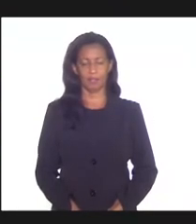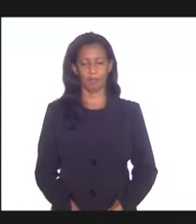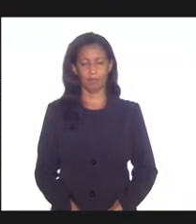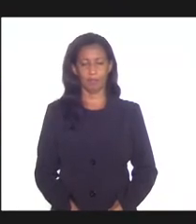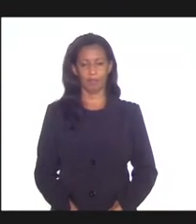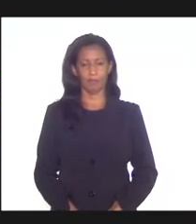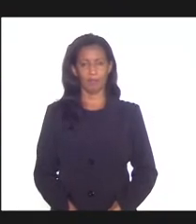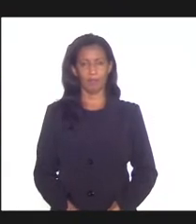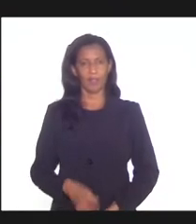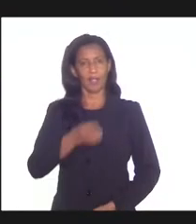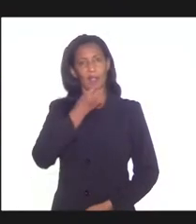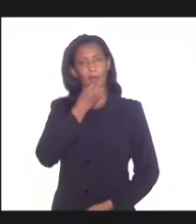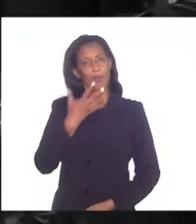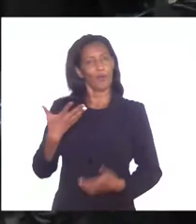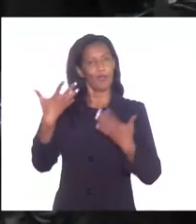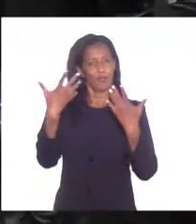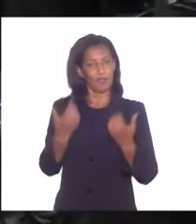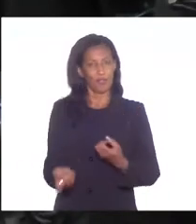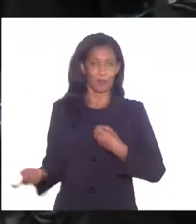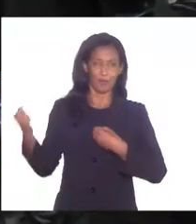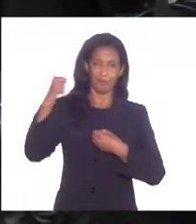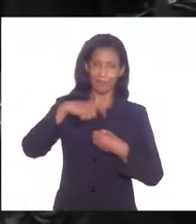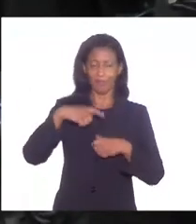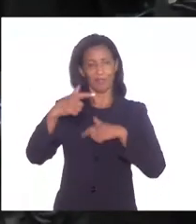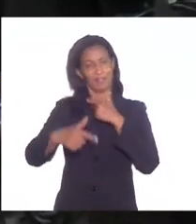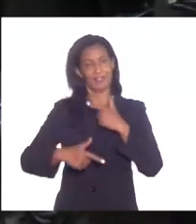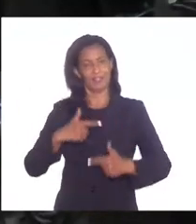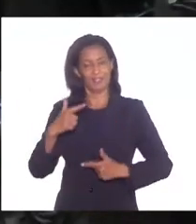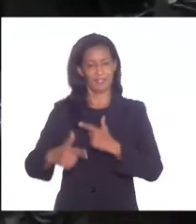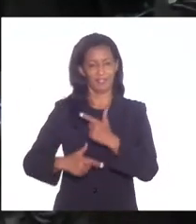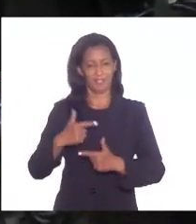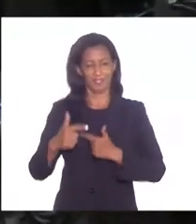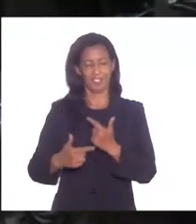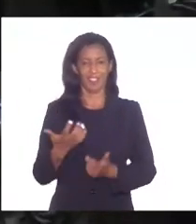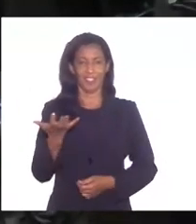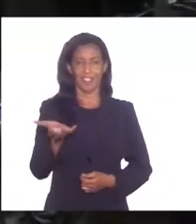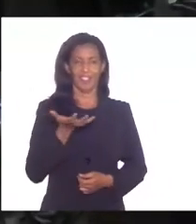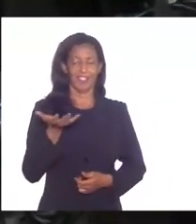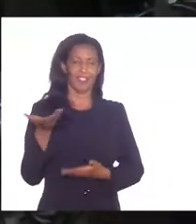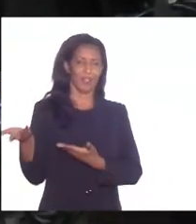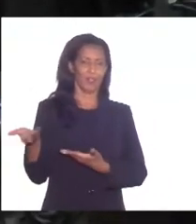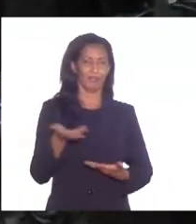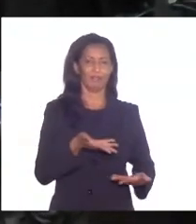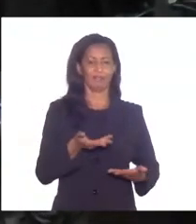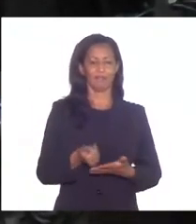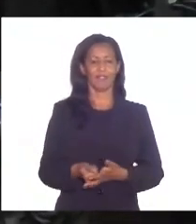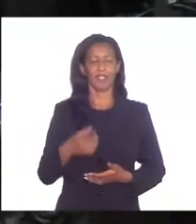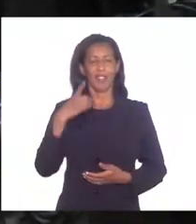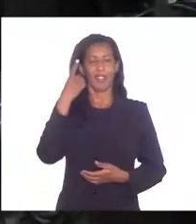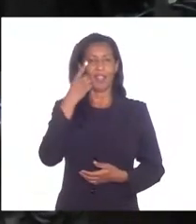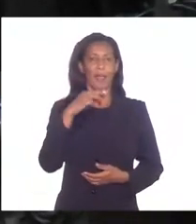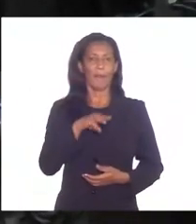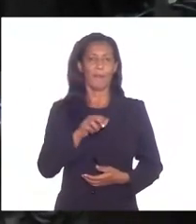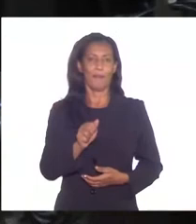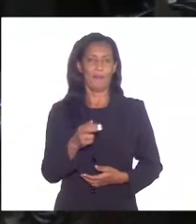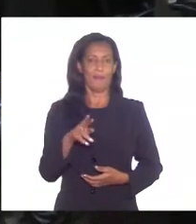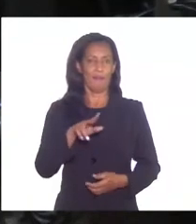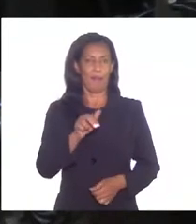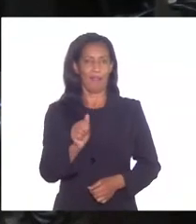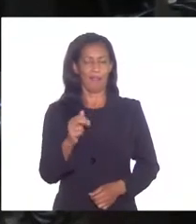Bom, vamos retomar os trabalhos. Eu queria chamar a deputada Marta